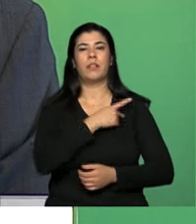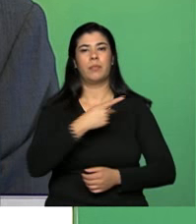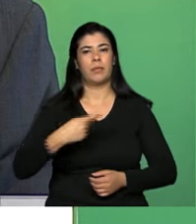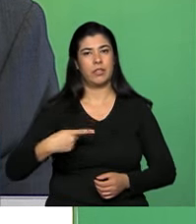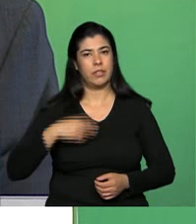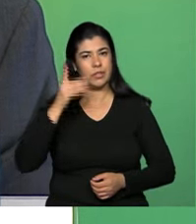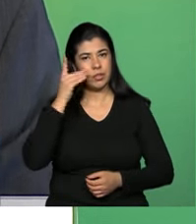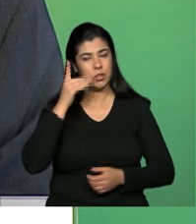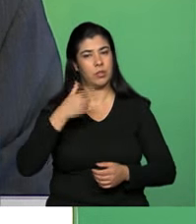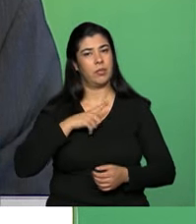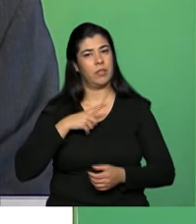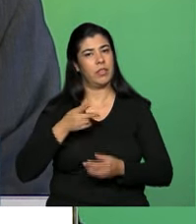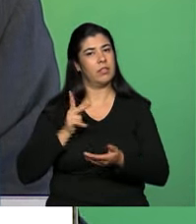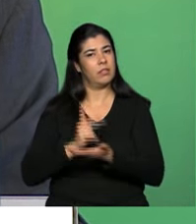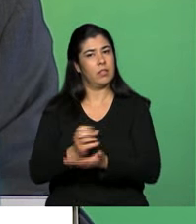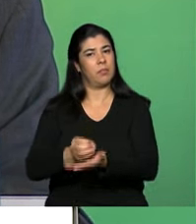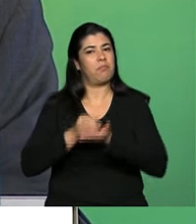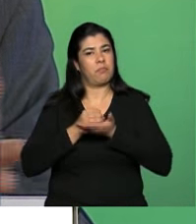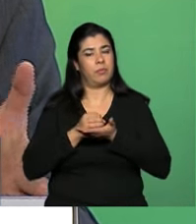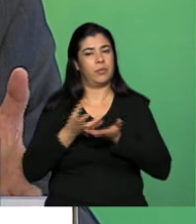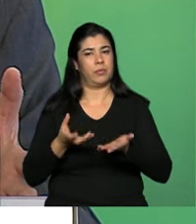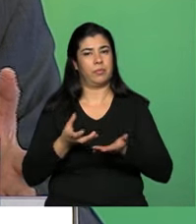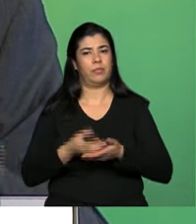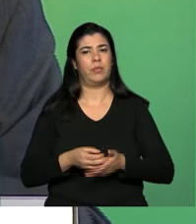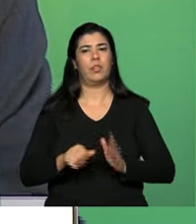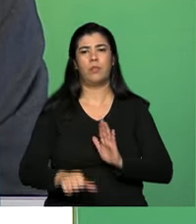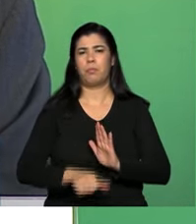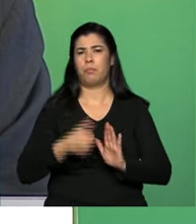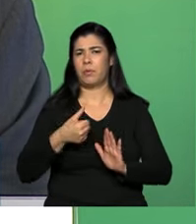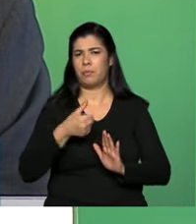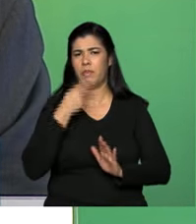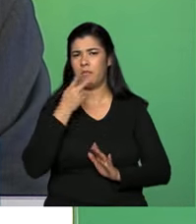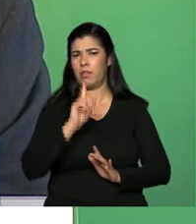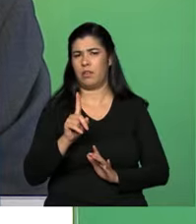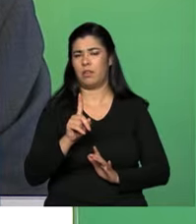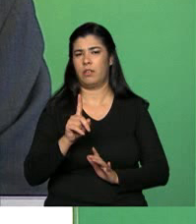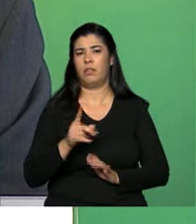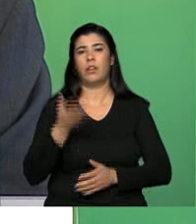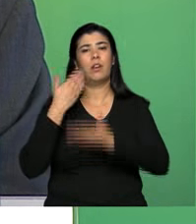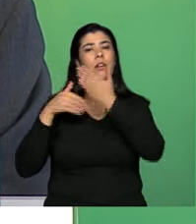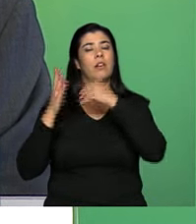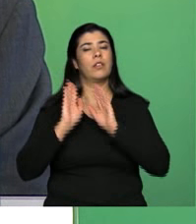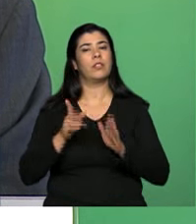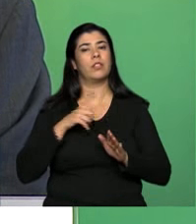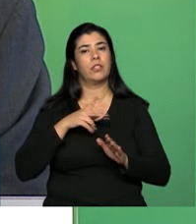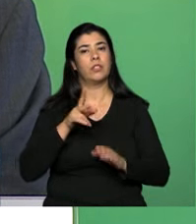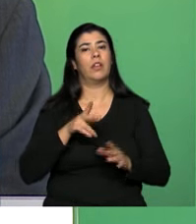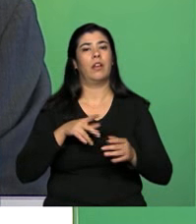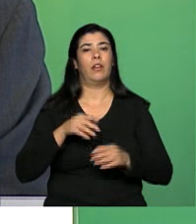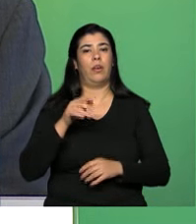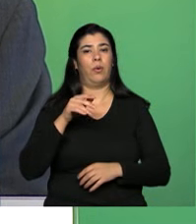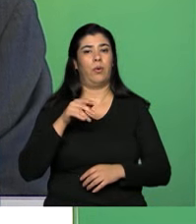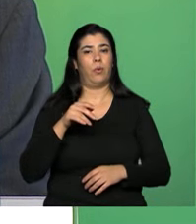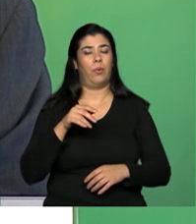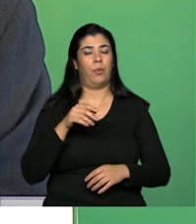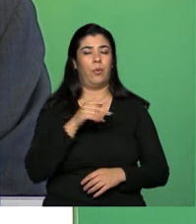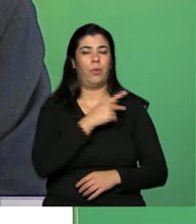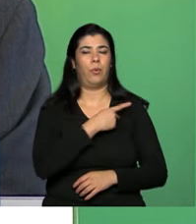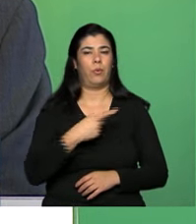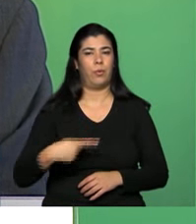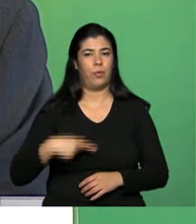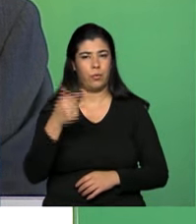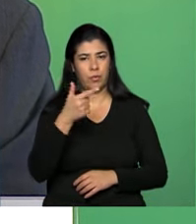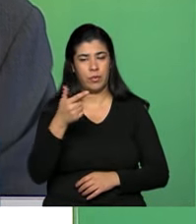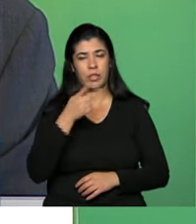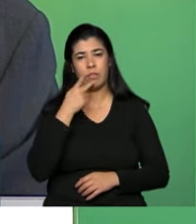contando com ele sempre ressaltando e não foi a primeira vez que ele falou que ele gostará de e gostaria de